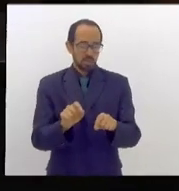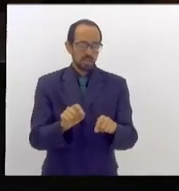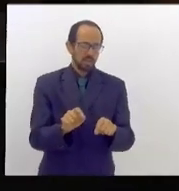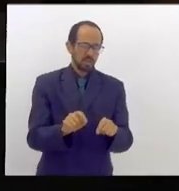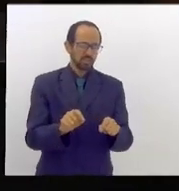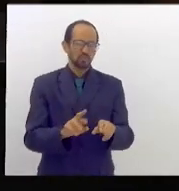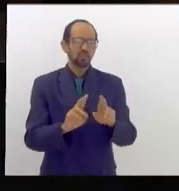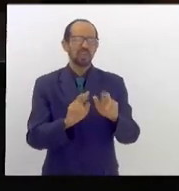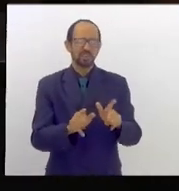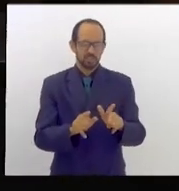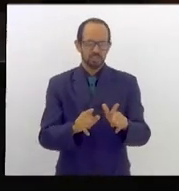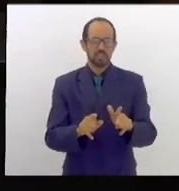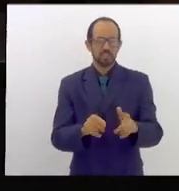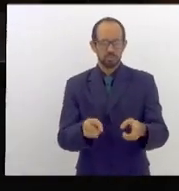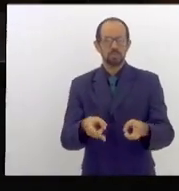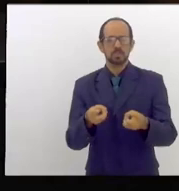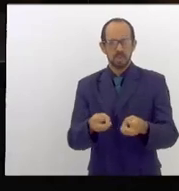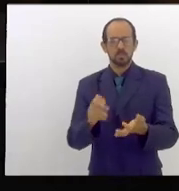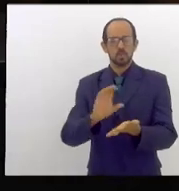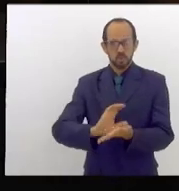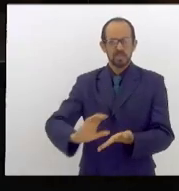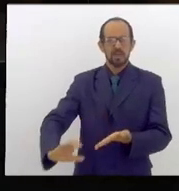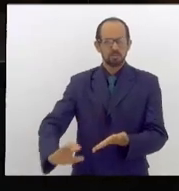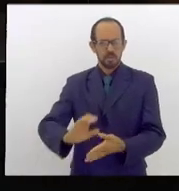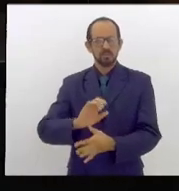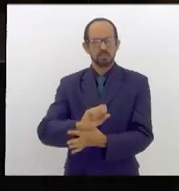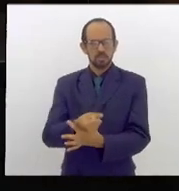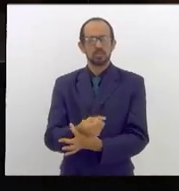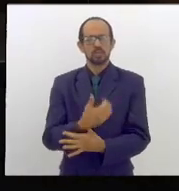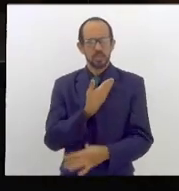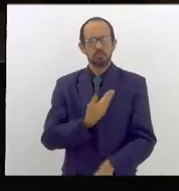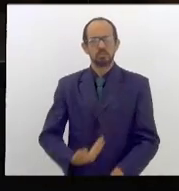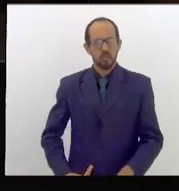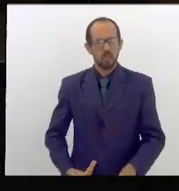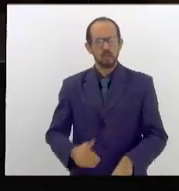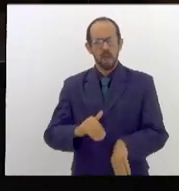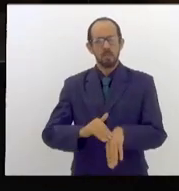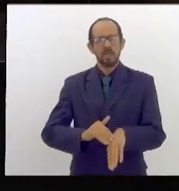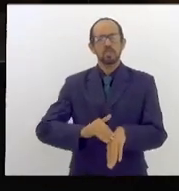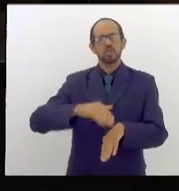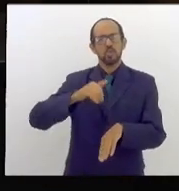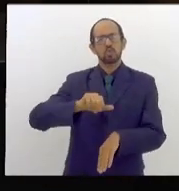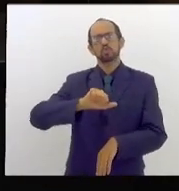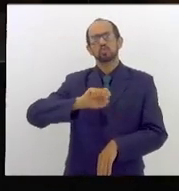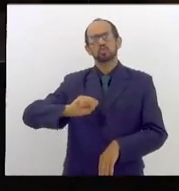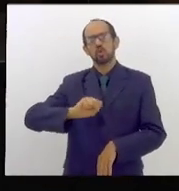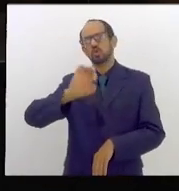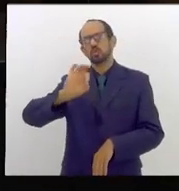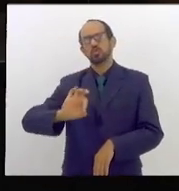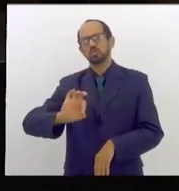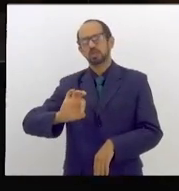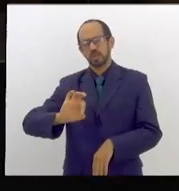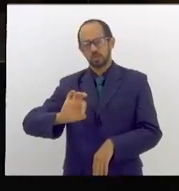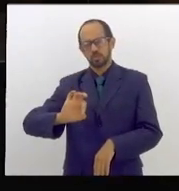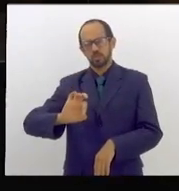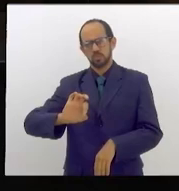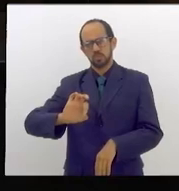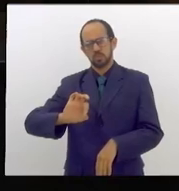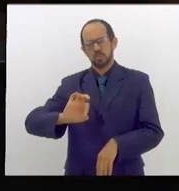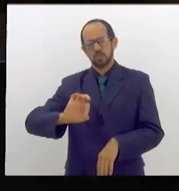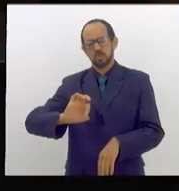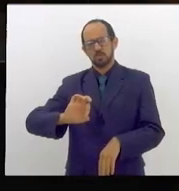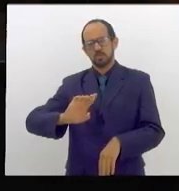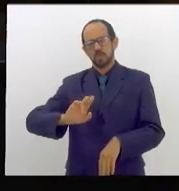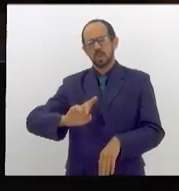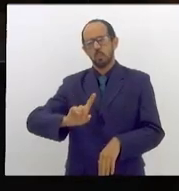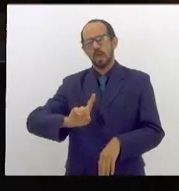vemos o orçamento para segurança pública aumentou em 18,13%. não